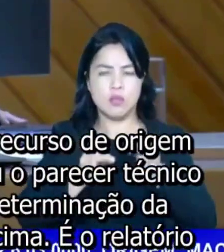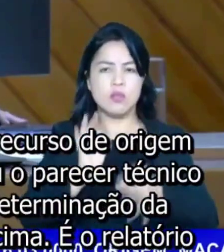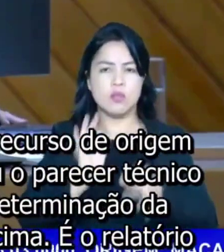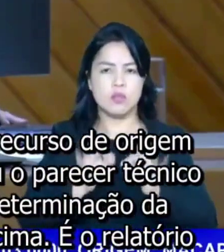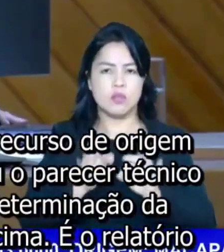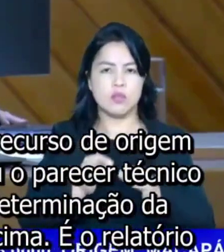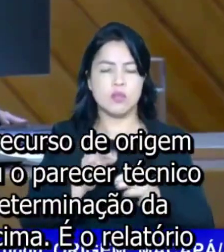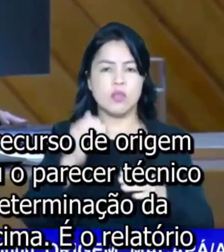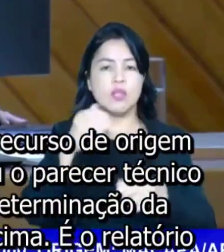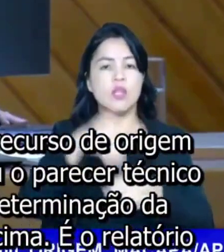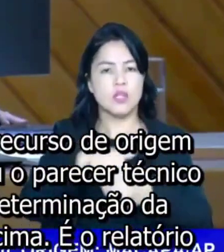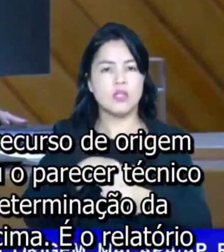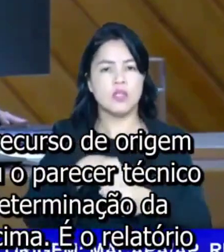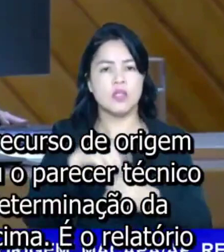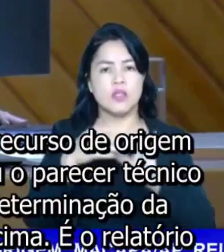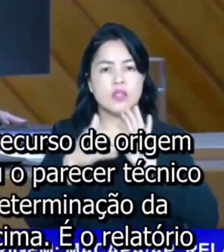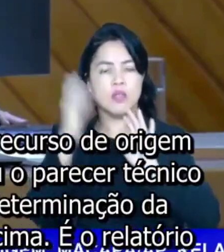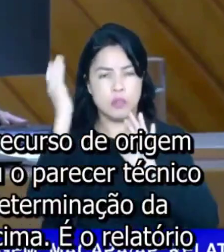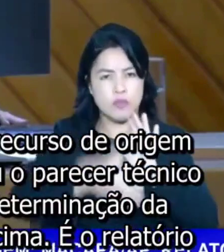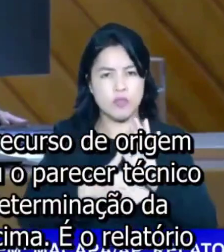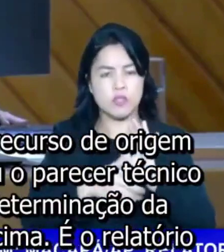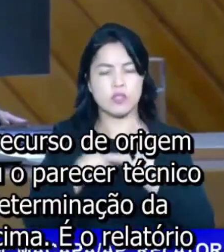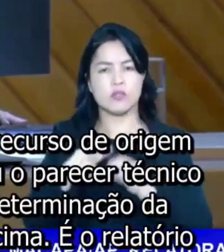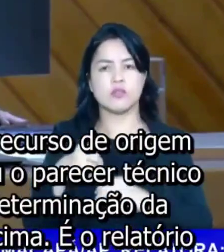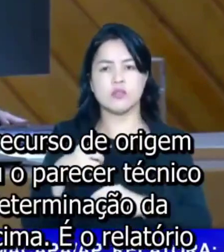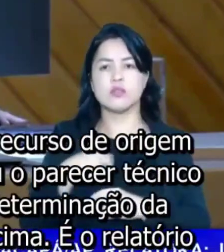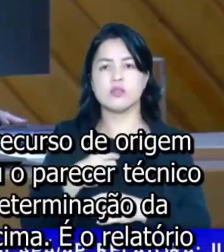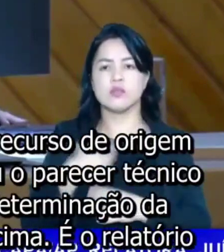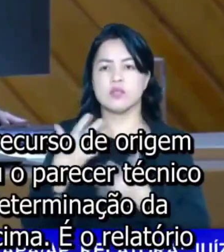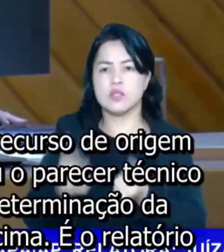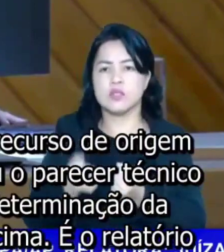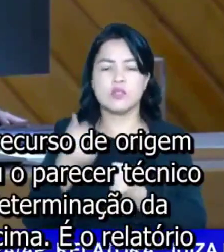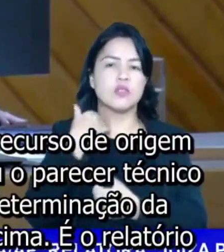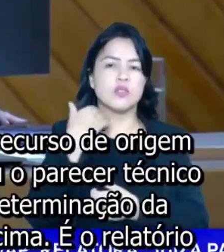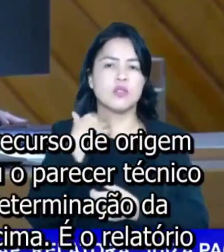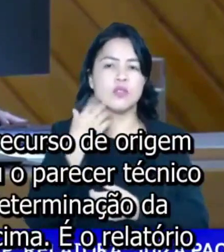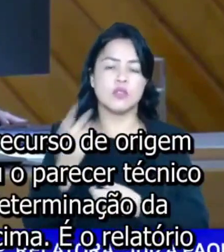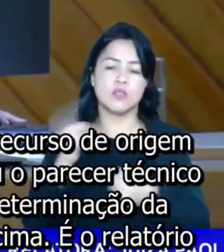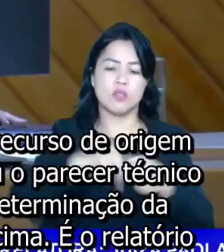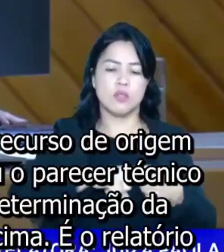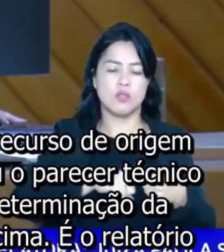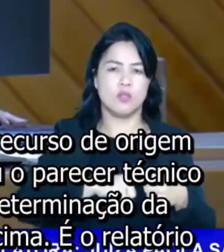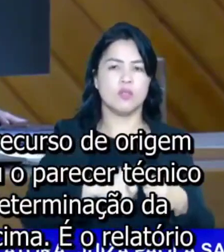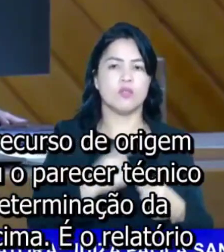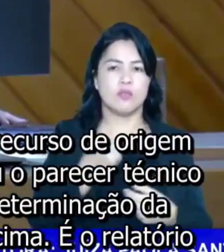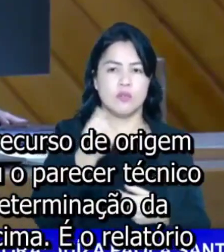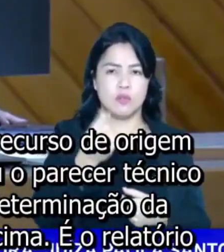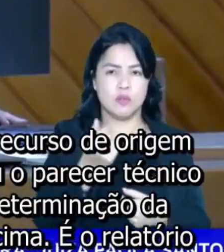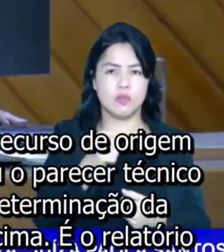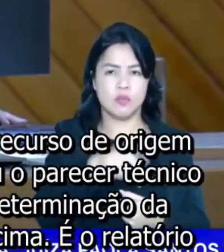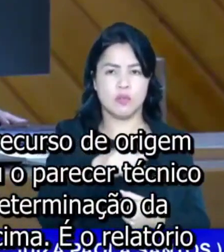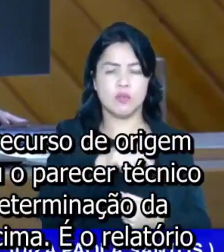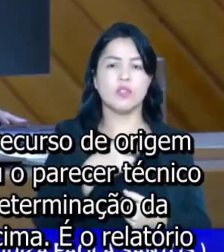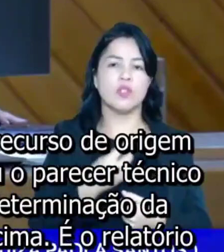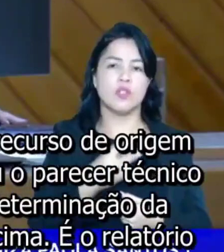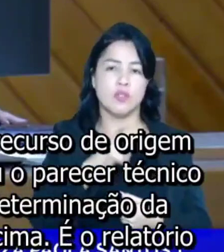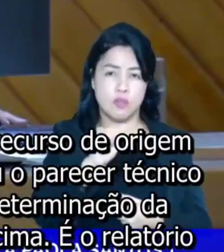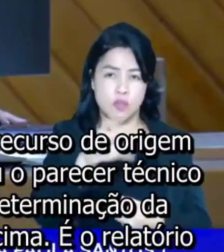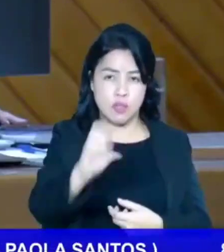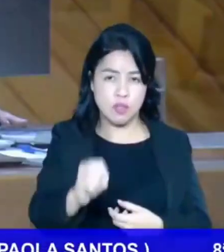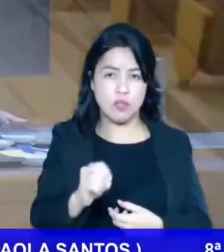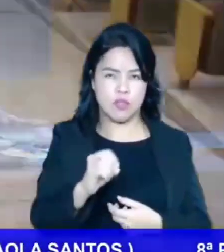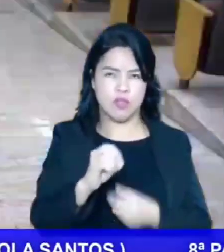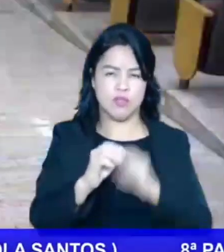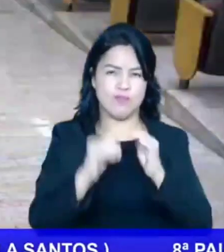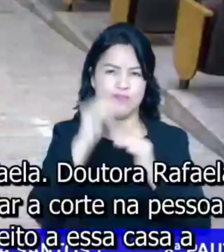parecer técnico e opinou pela aprovação com ressalva das contas e determinação da restituição ao Tesouro Nacional do valor mencionado acima. É o